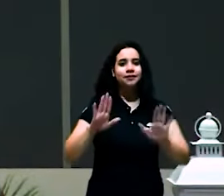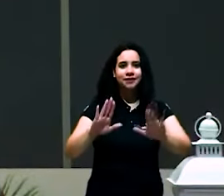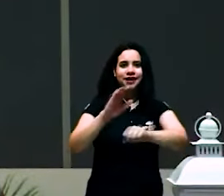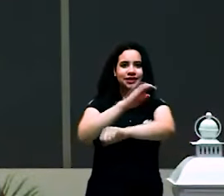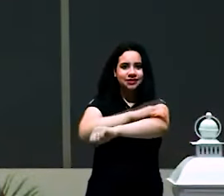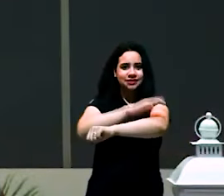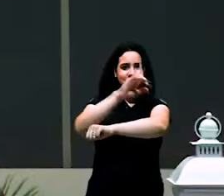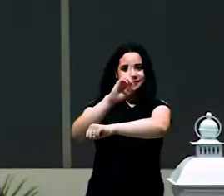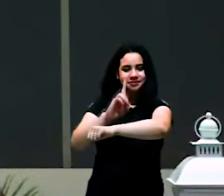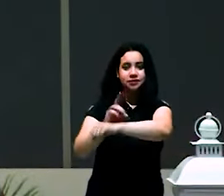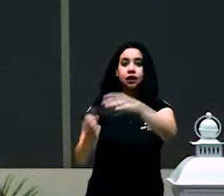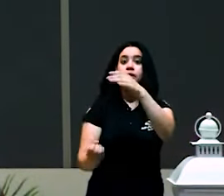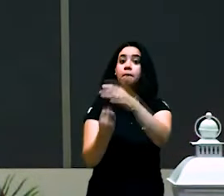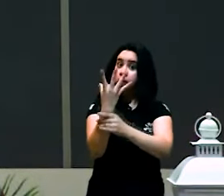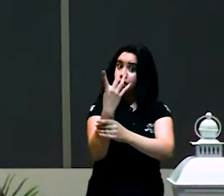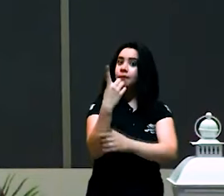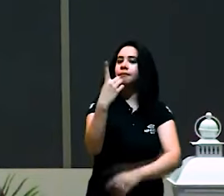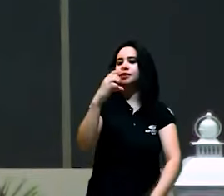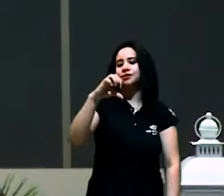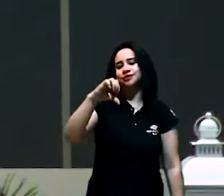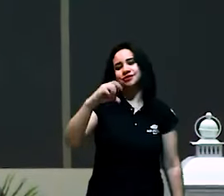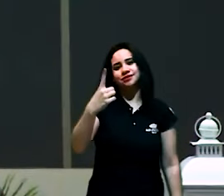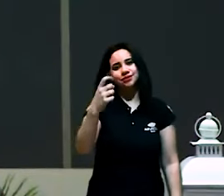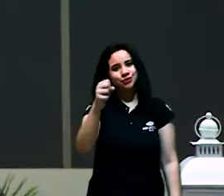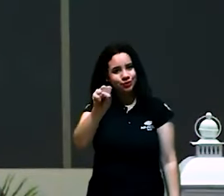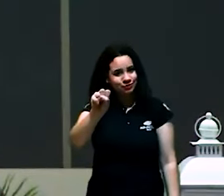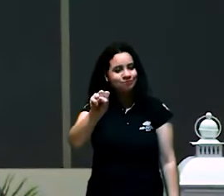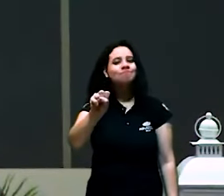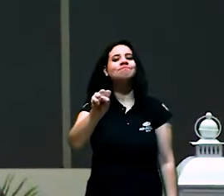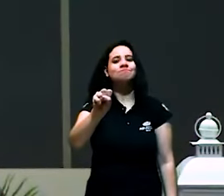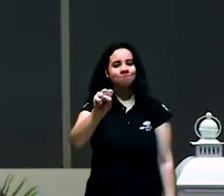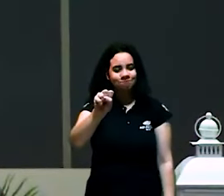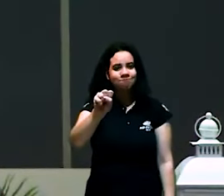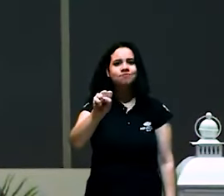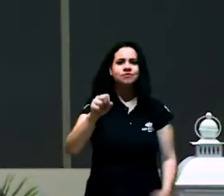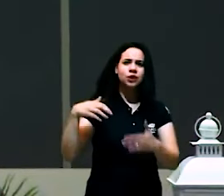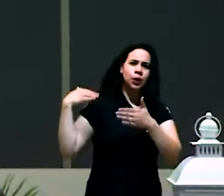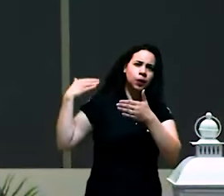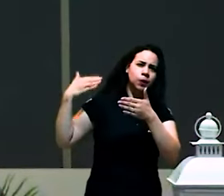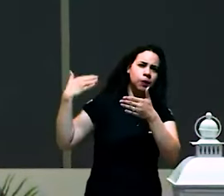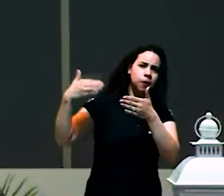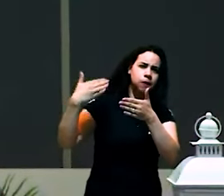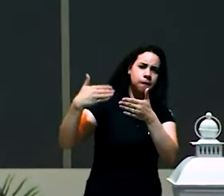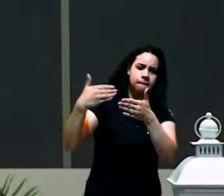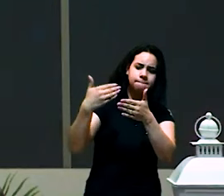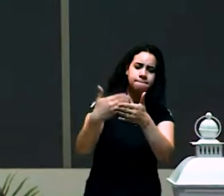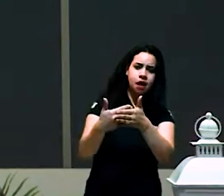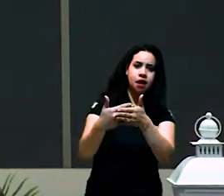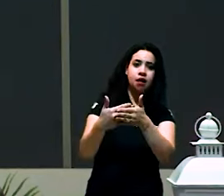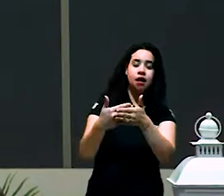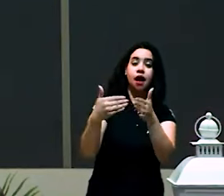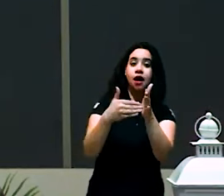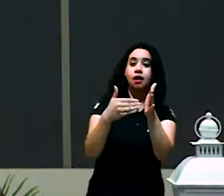1918. E foram dependentes até o ano 1930. 30 com ajuda. E de